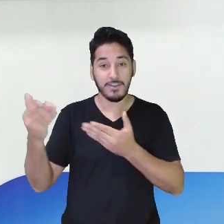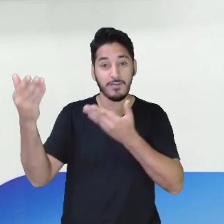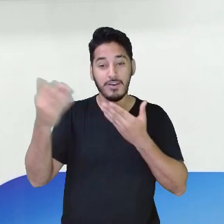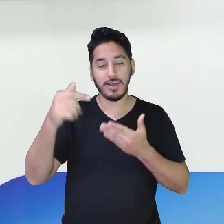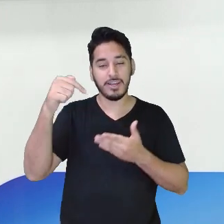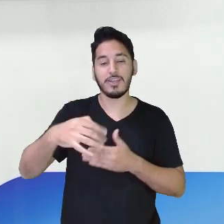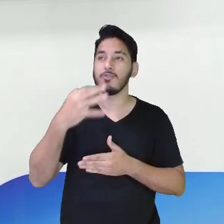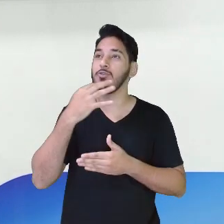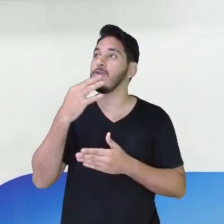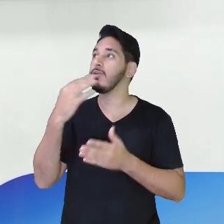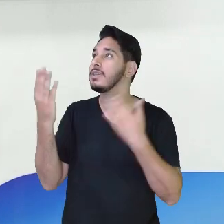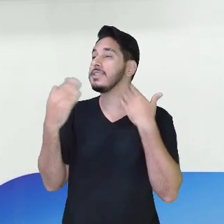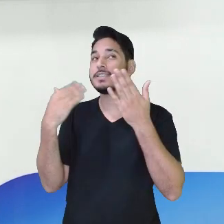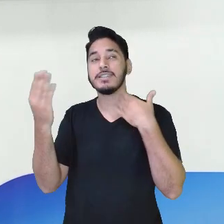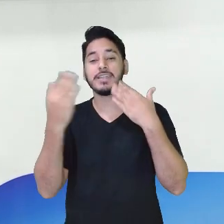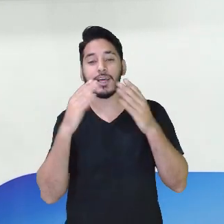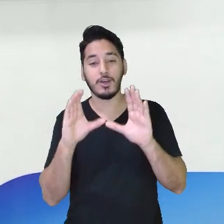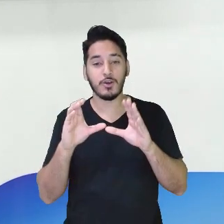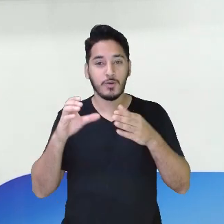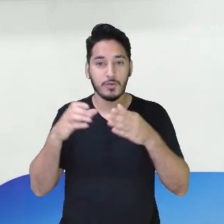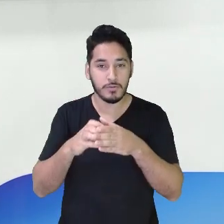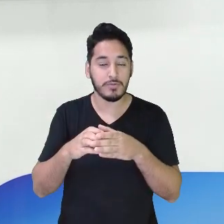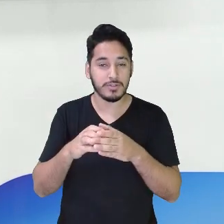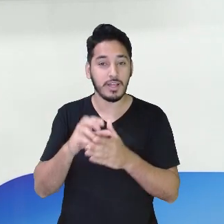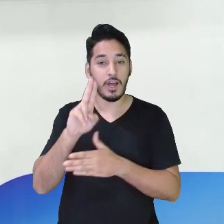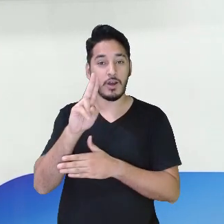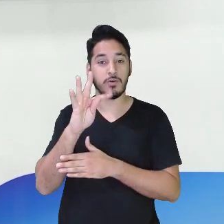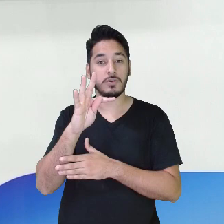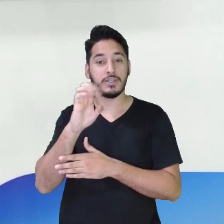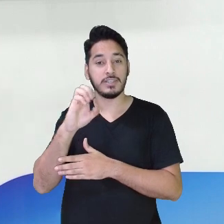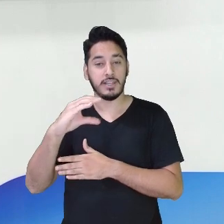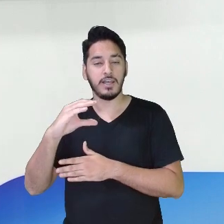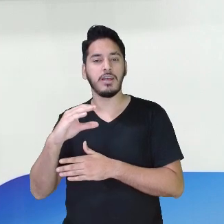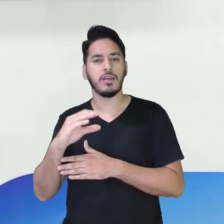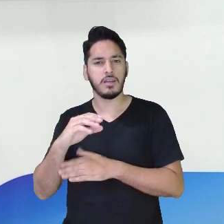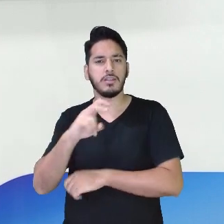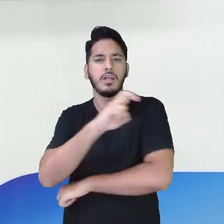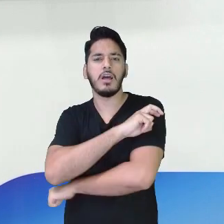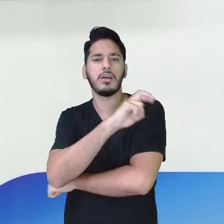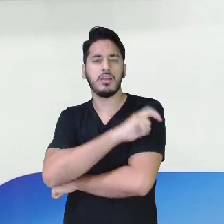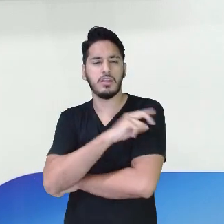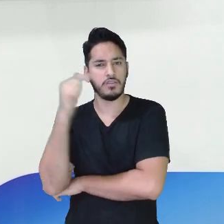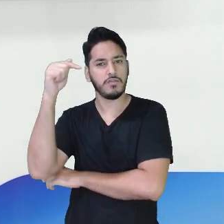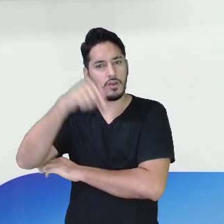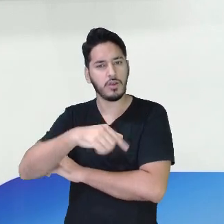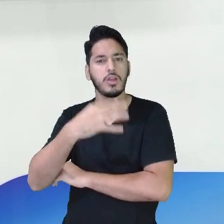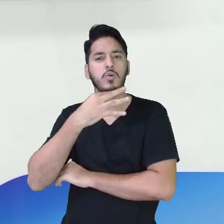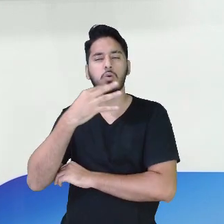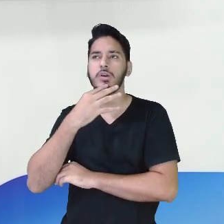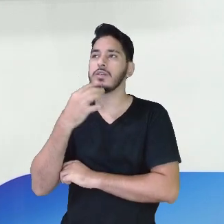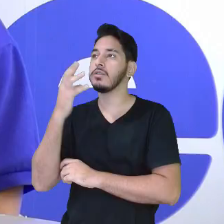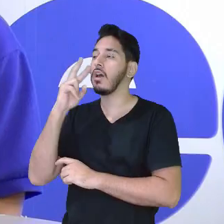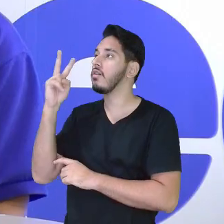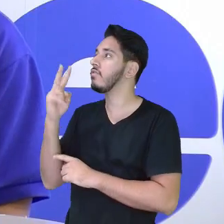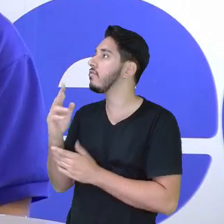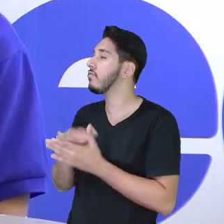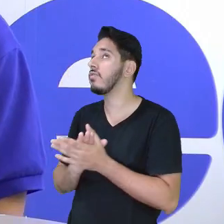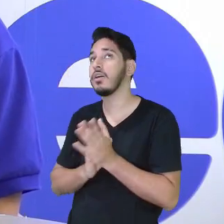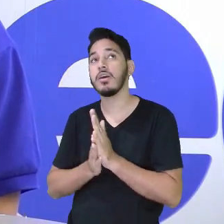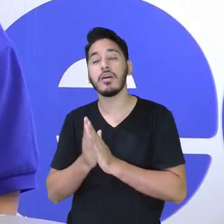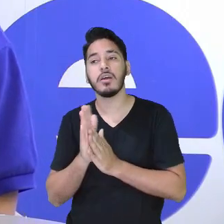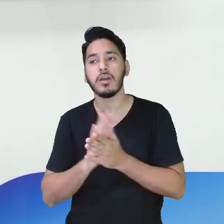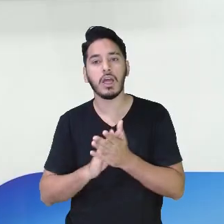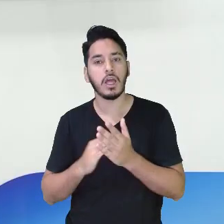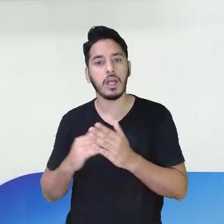nos conhecer, foi maravilhoso, com a turminha da UTEC, não foi? Foi ótimo. Uma turminha do 5º ano veio aqui, viu? A gente Conhecer, ficou muito feliz, foi. né, E ele é